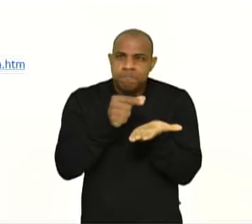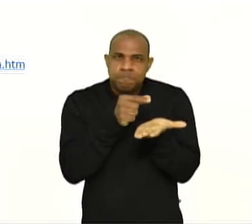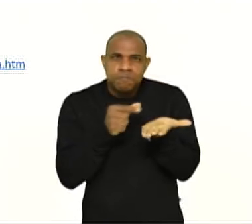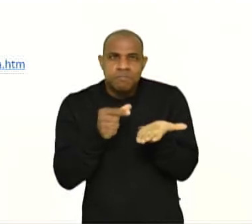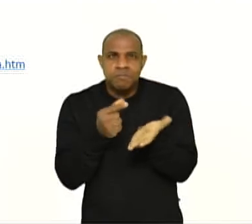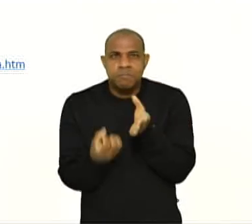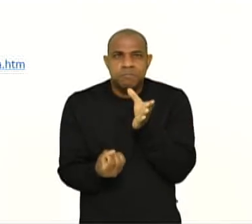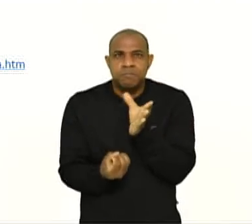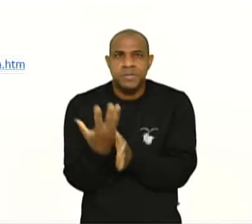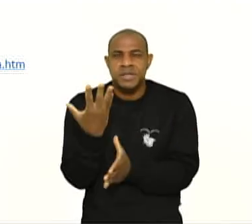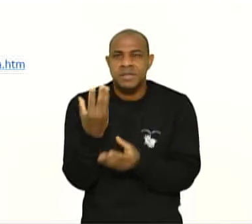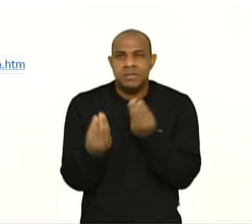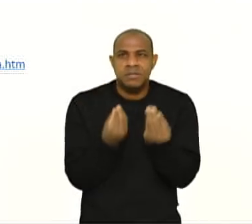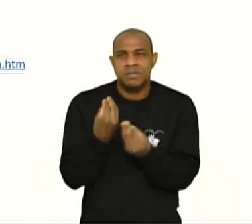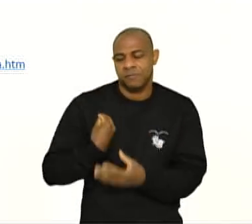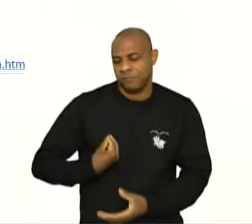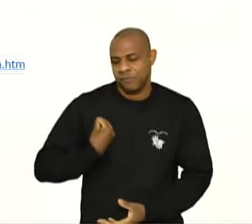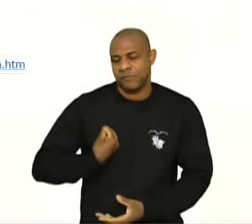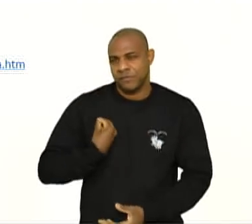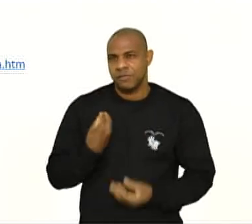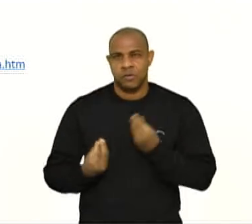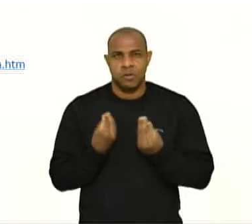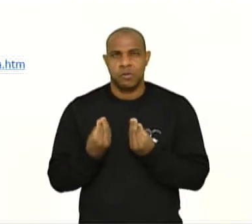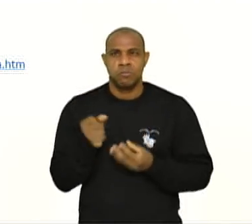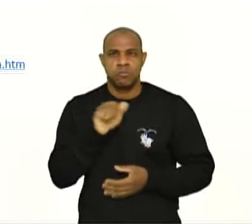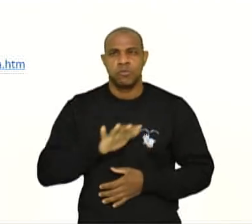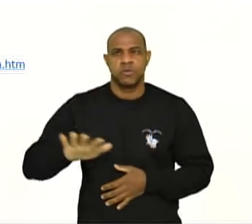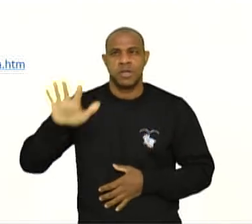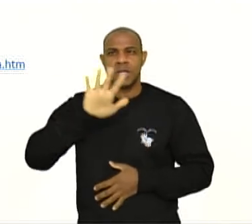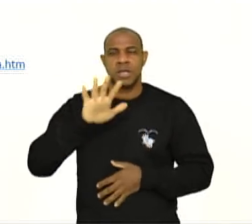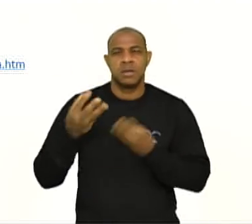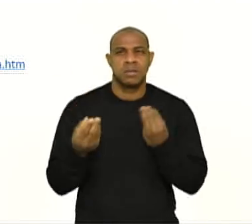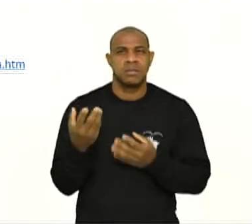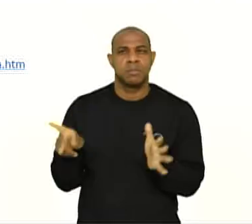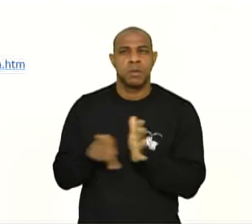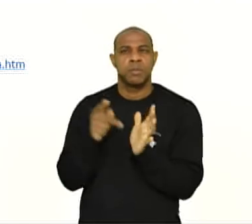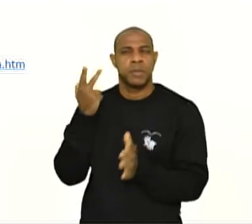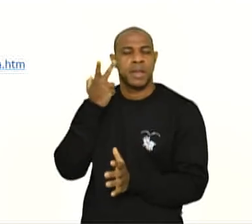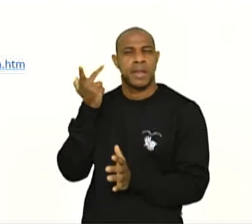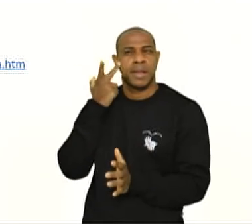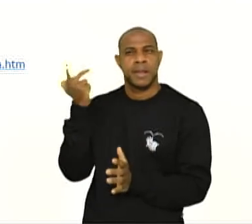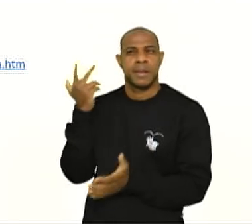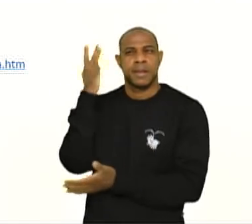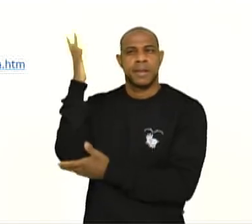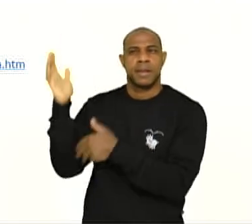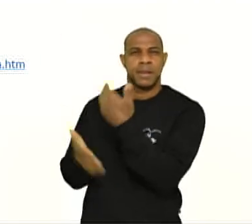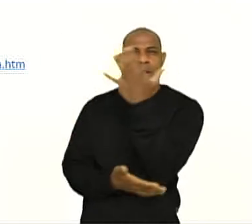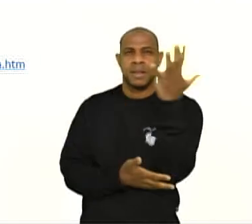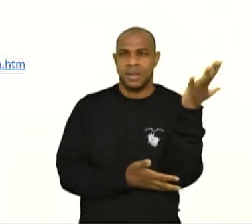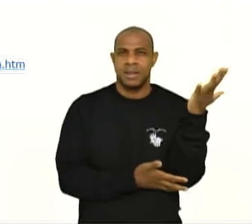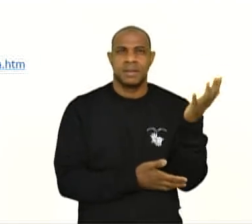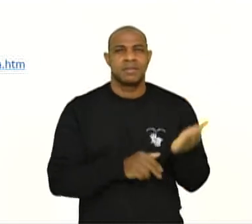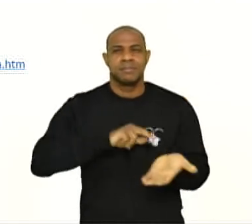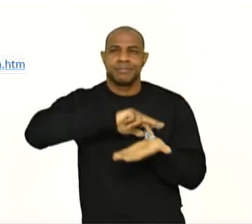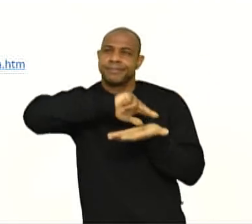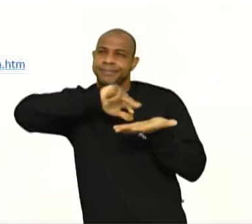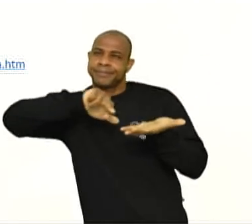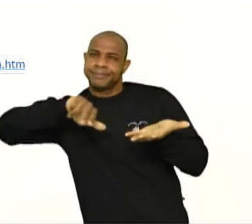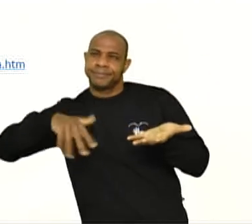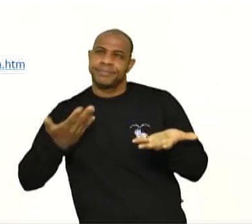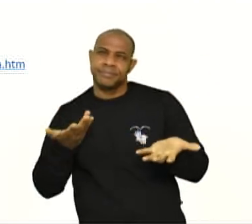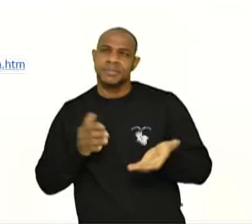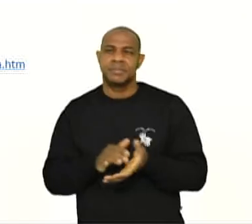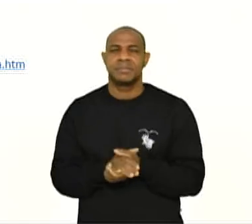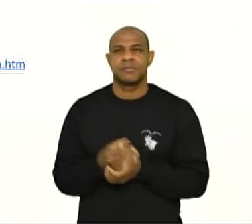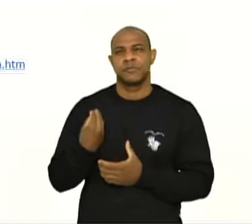da formação, né, dos seres vivos, de um modo geral, da natureza, dos seres minerais, né, dos minerais,